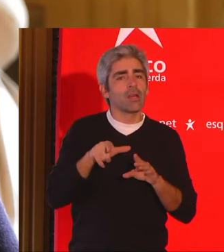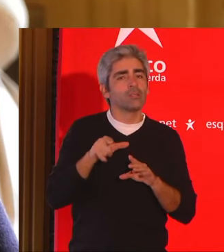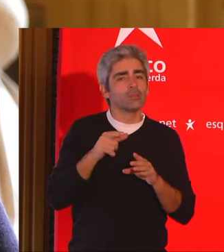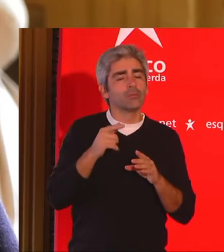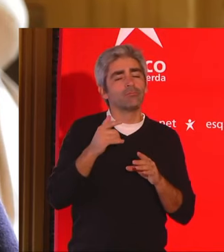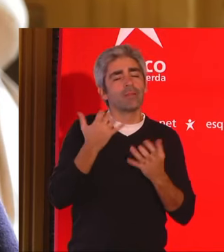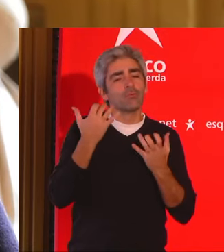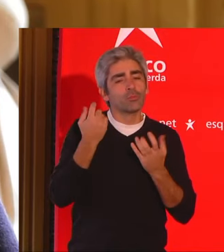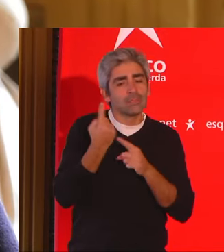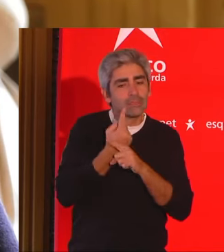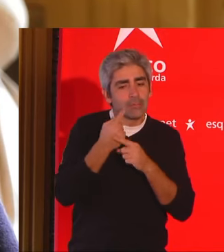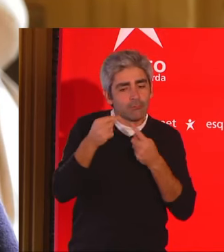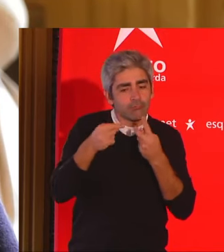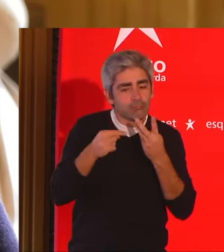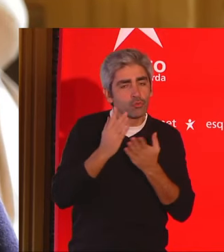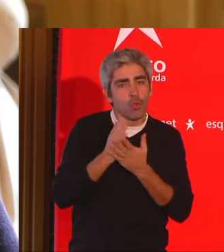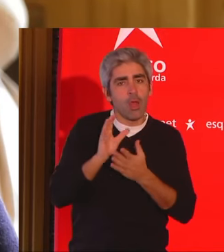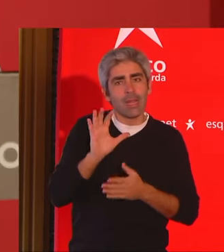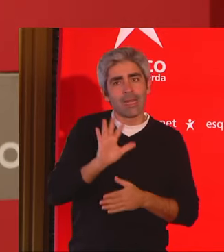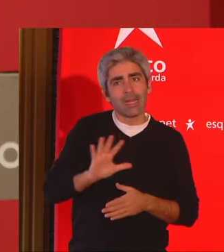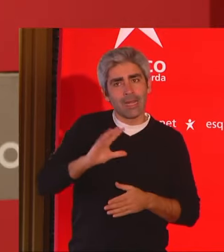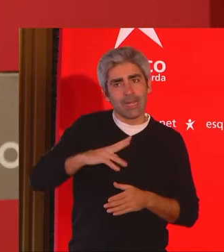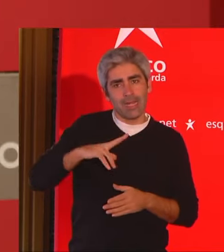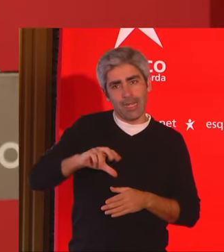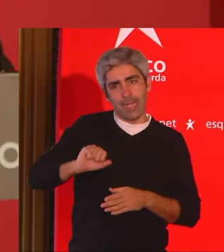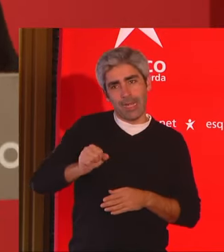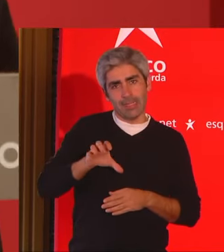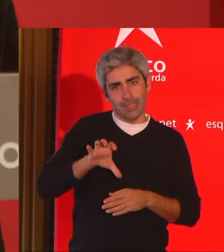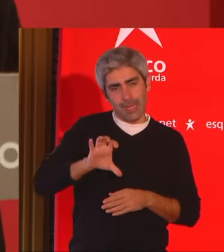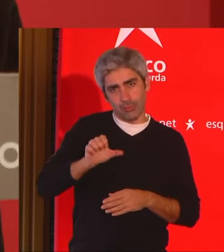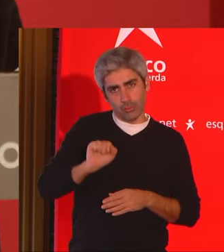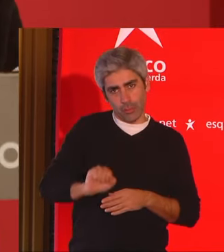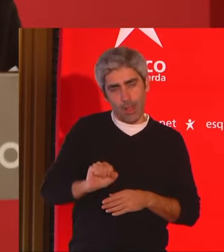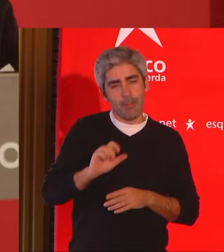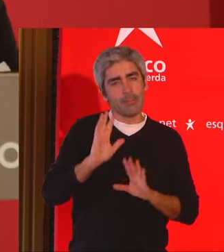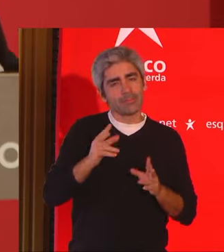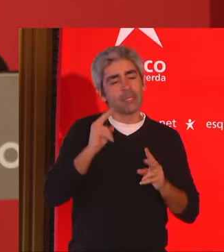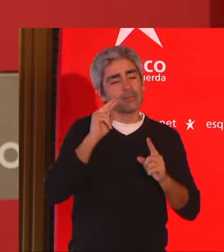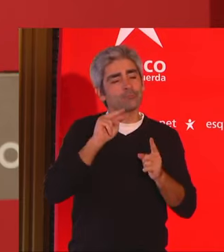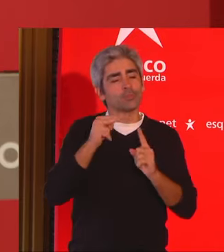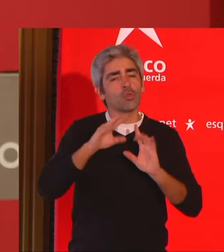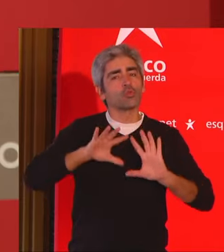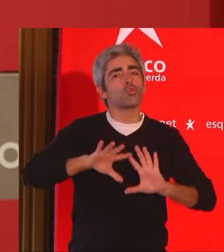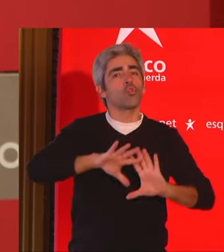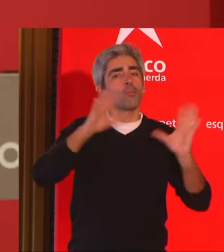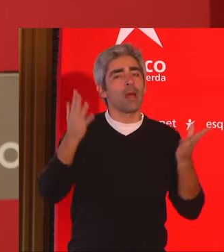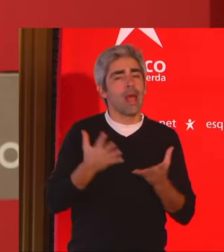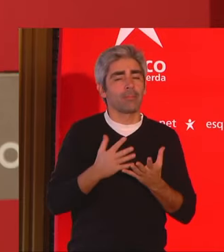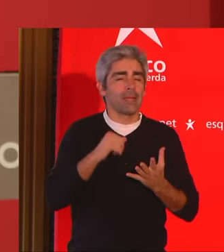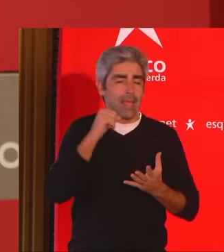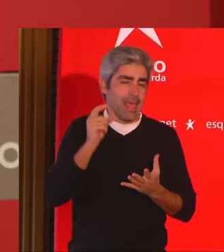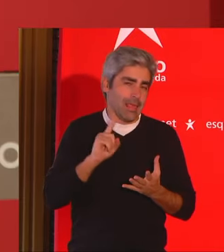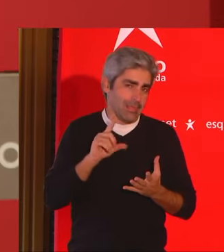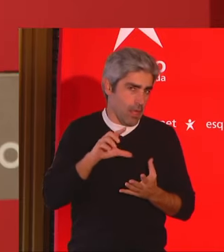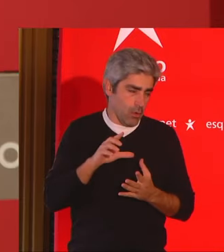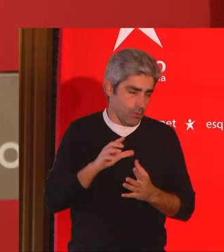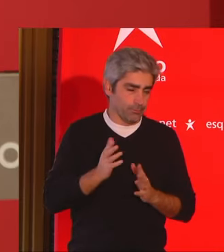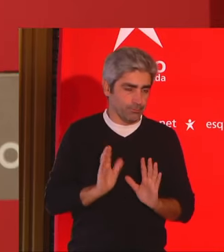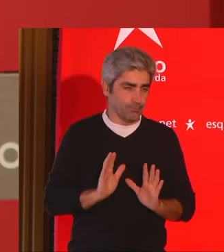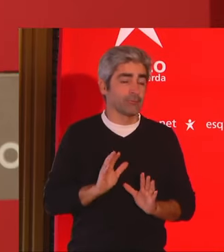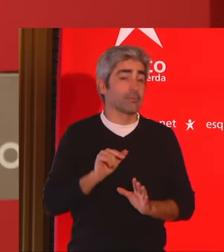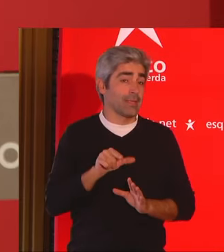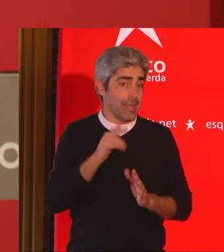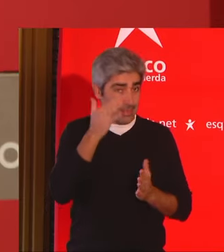elementos publicados a nível nacional, quando o que era preciso era uma perspectiva global. Mas, de qualquer maneira, através